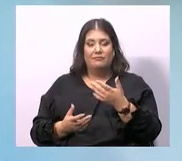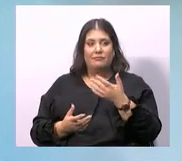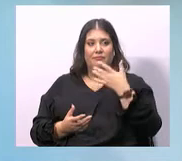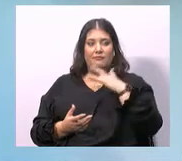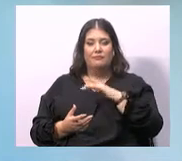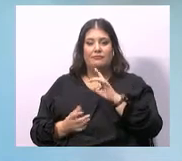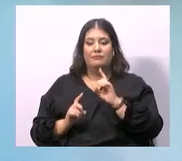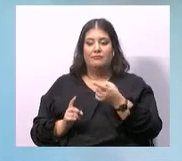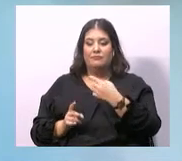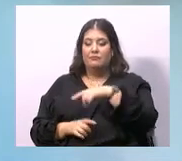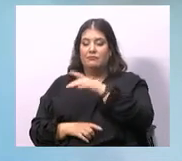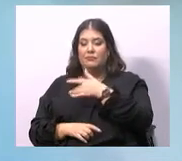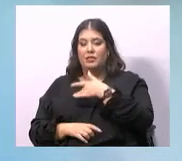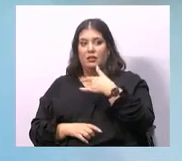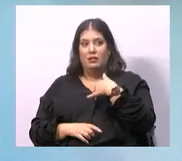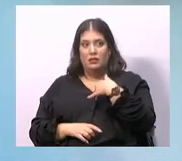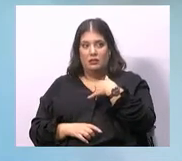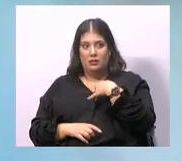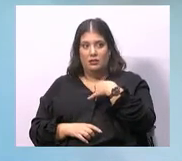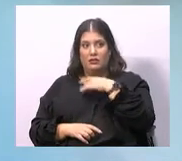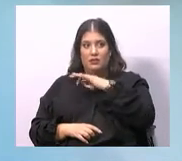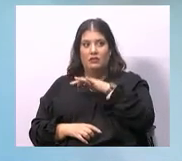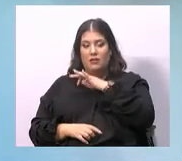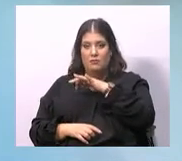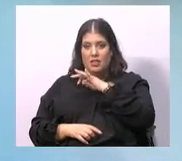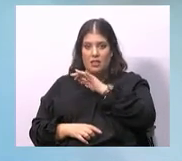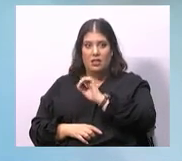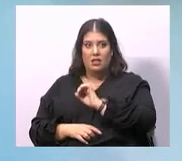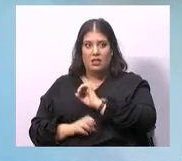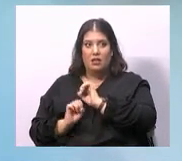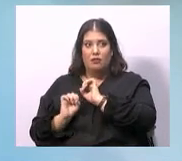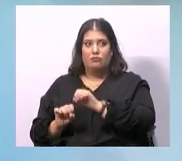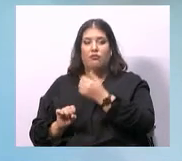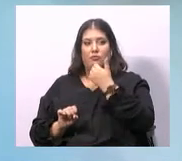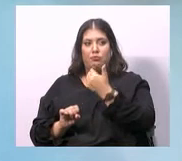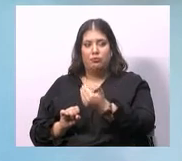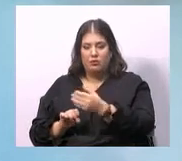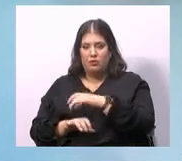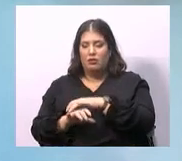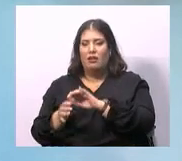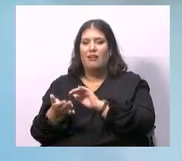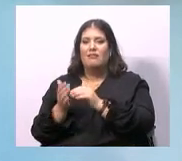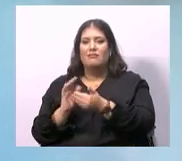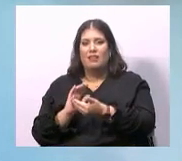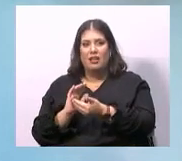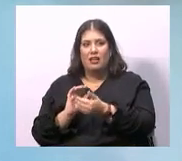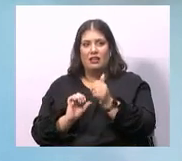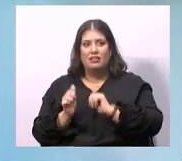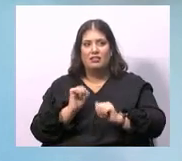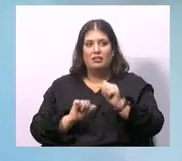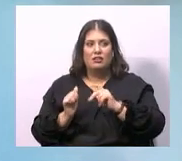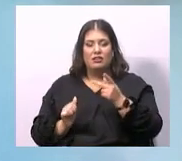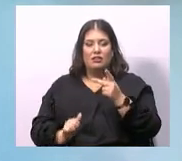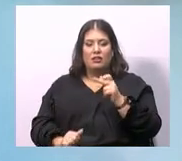Portanto, em minha opinião, deve ir ao seu médico assistente, pedir-lhe uma orientação para cirurgia vascular,